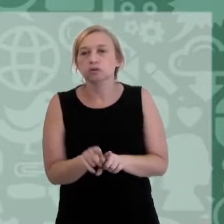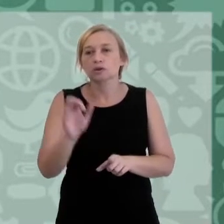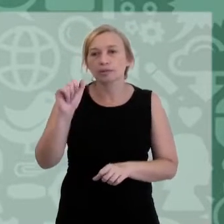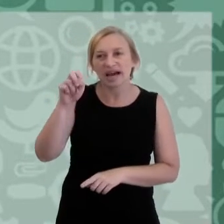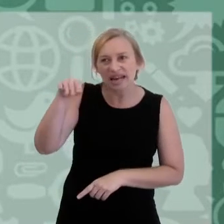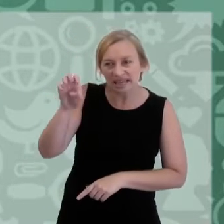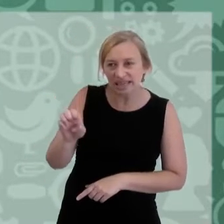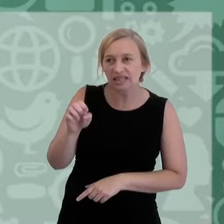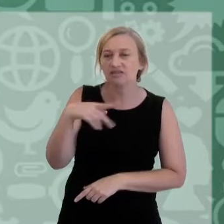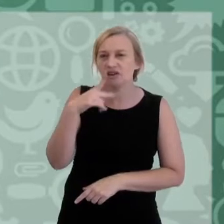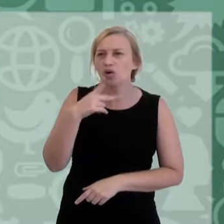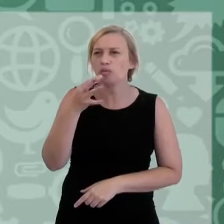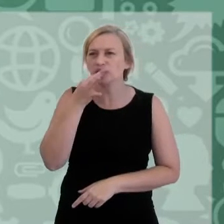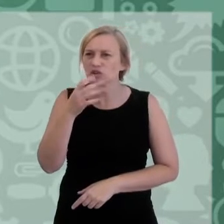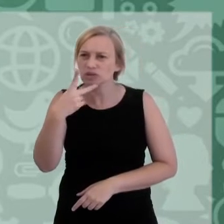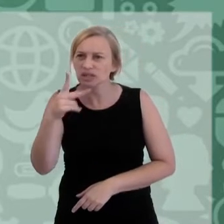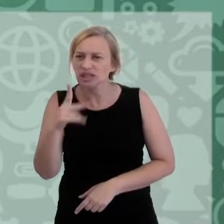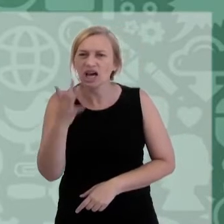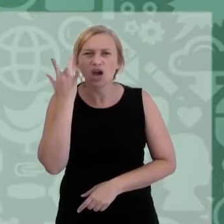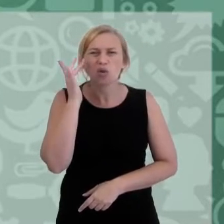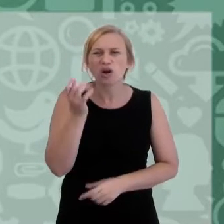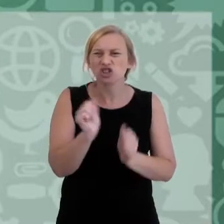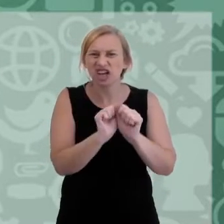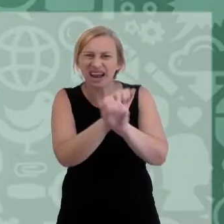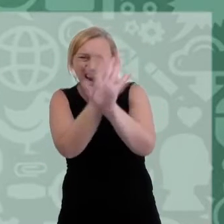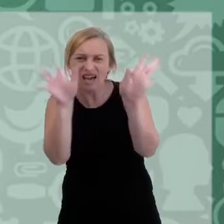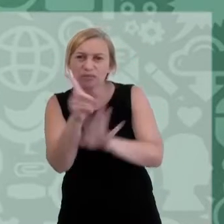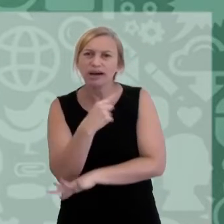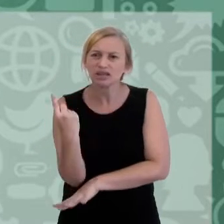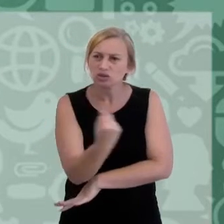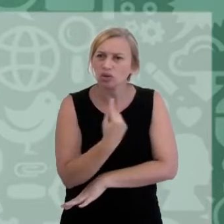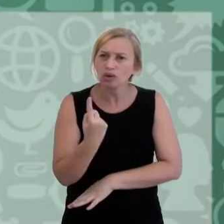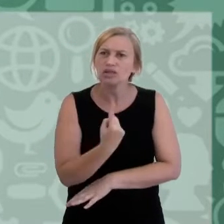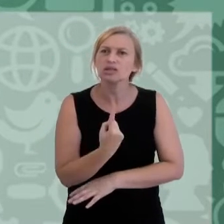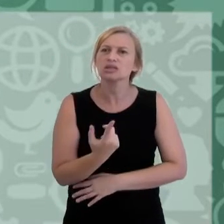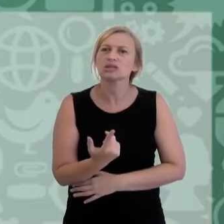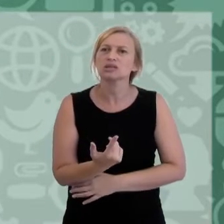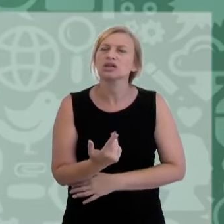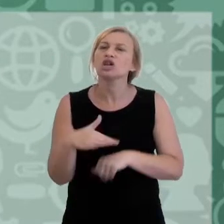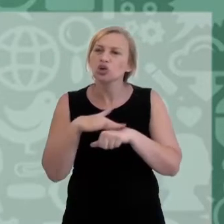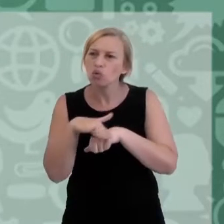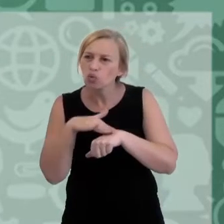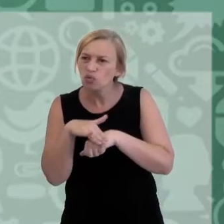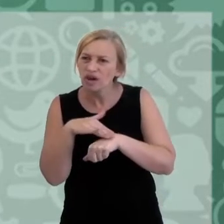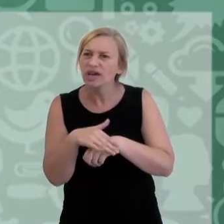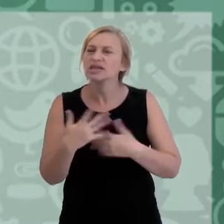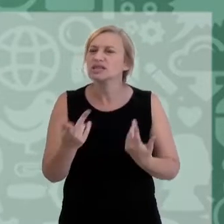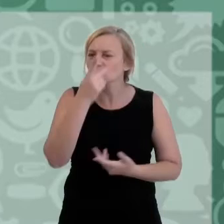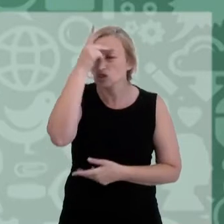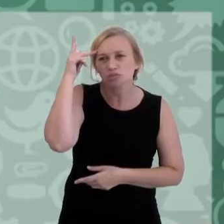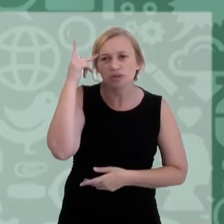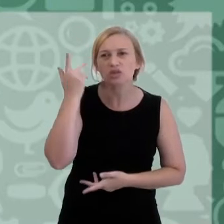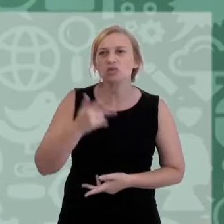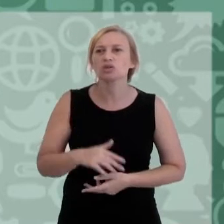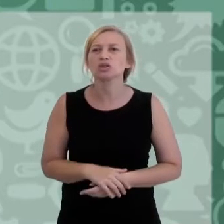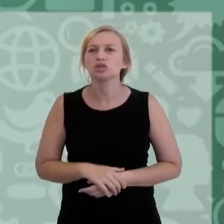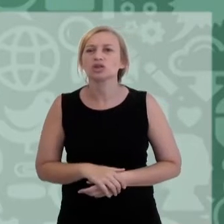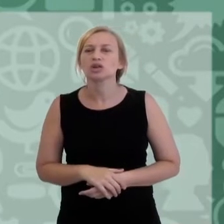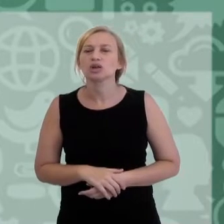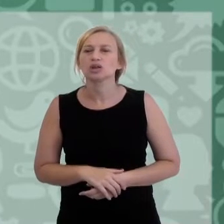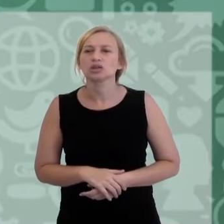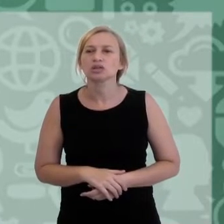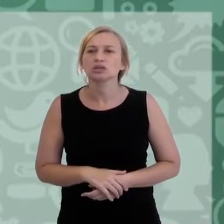Aline falou, na opinião dela também, acho que isso é muito claro para a gente que conversando com as pessoas,